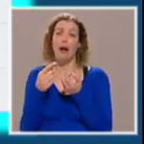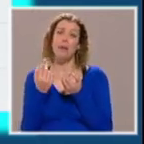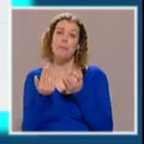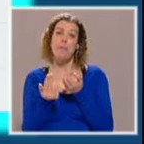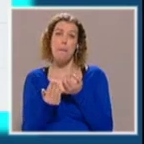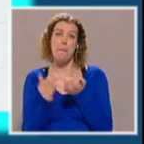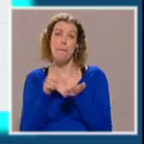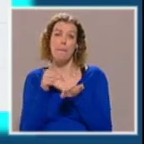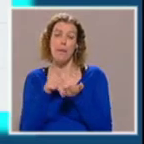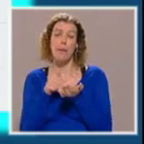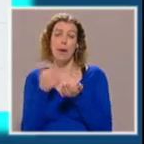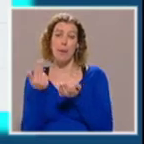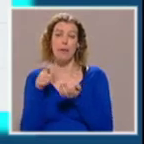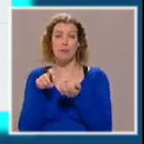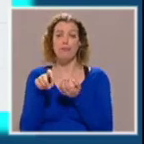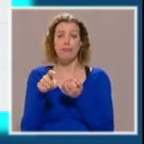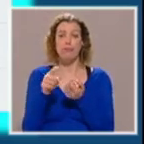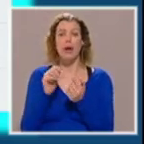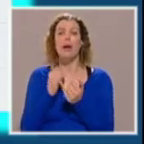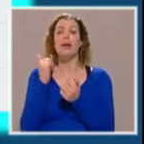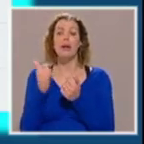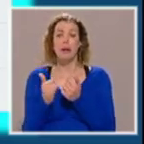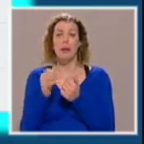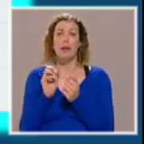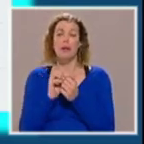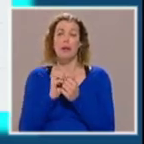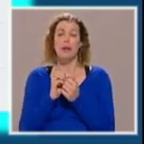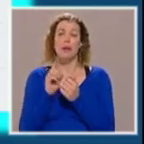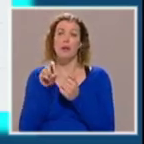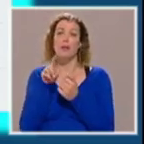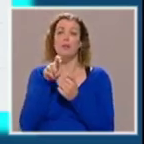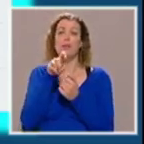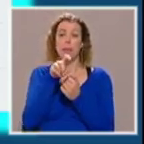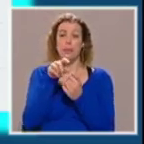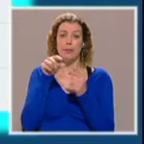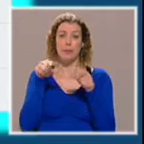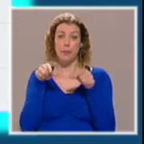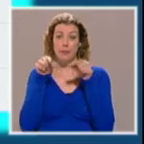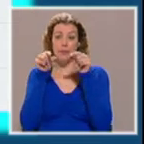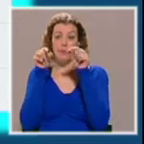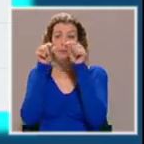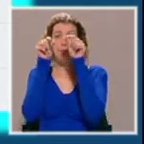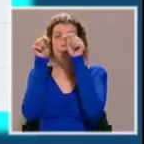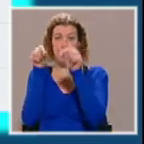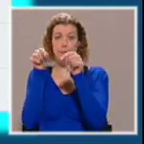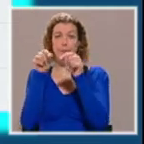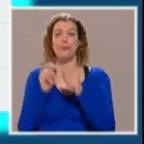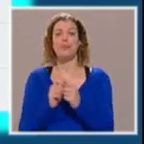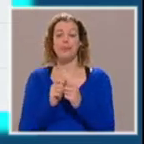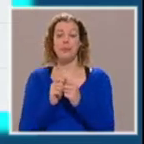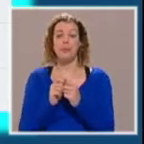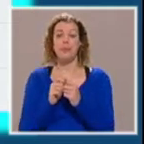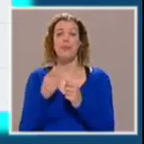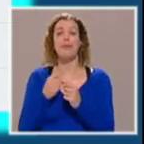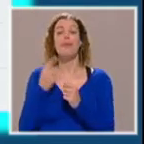dos espermatozoides. De seguida, eles são enviados para os canais deferentes